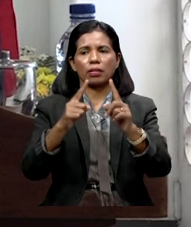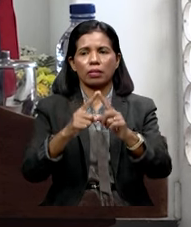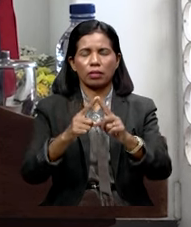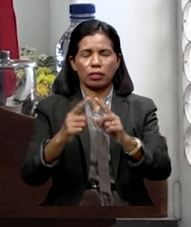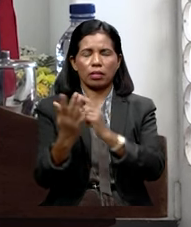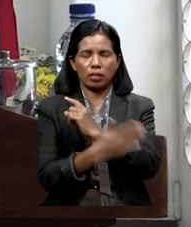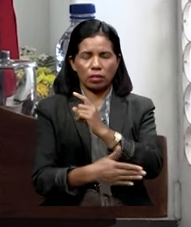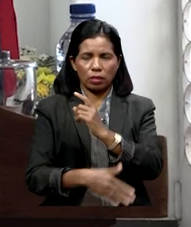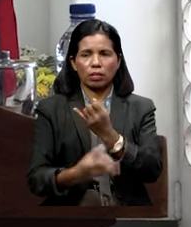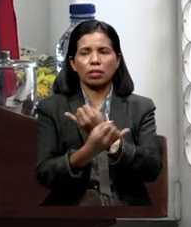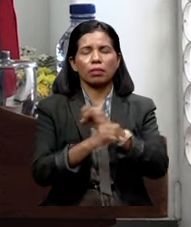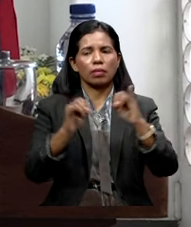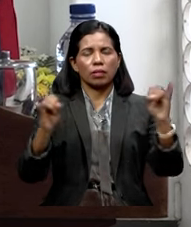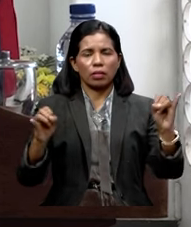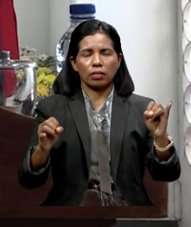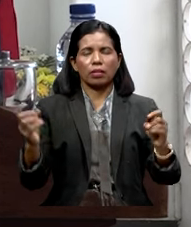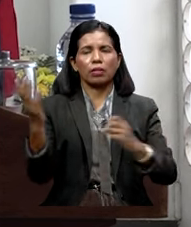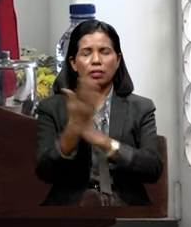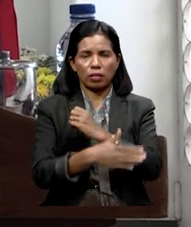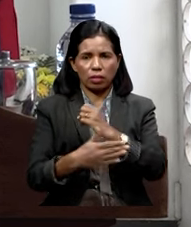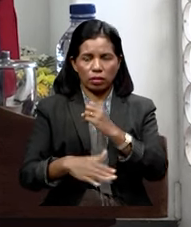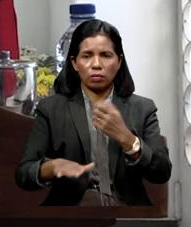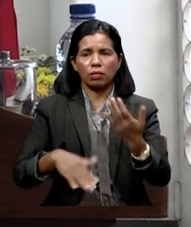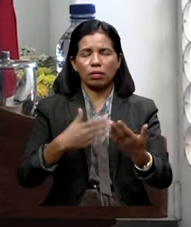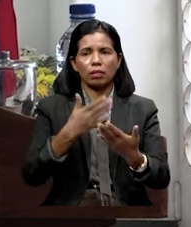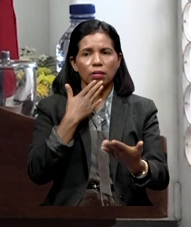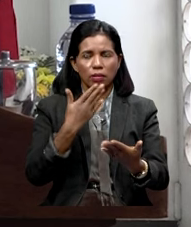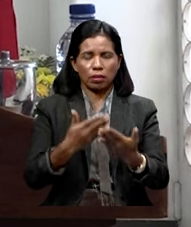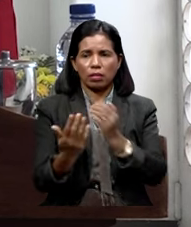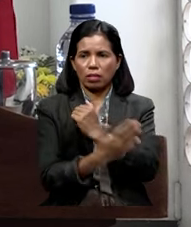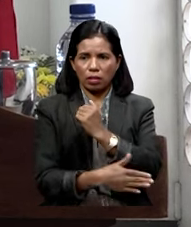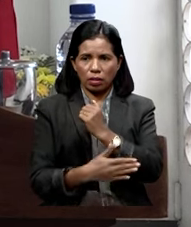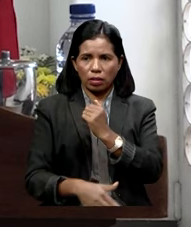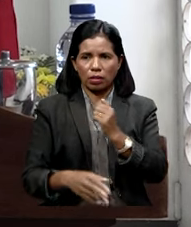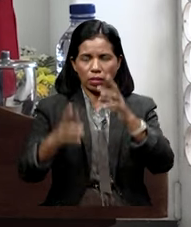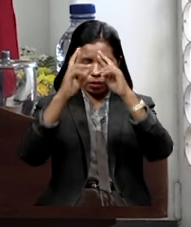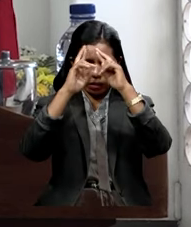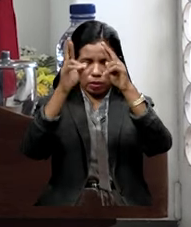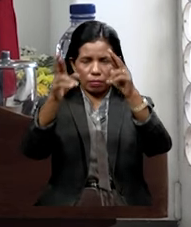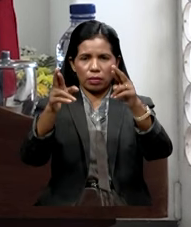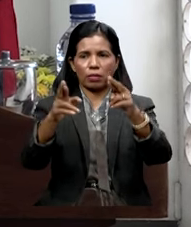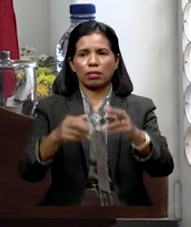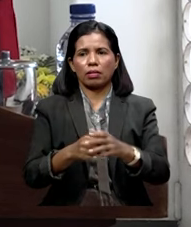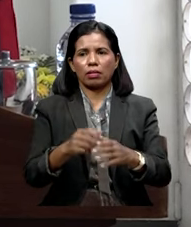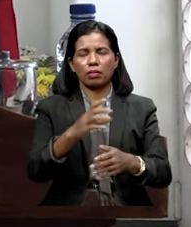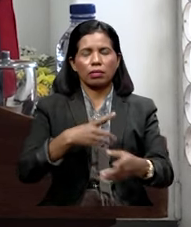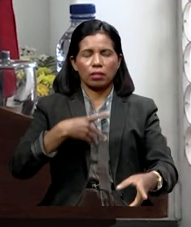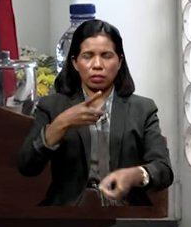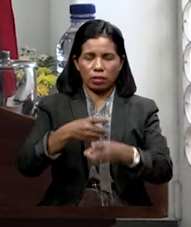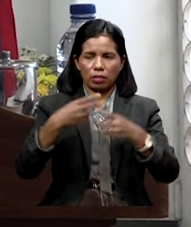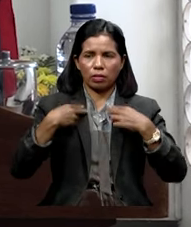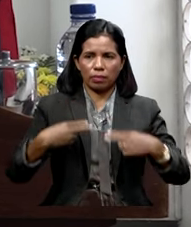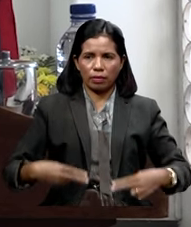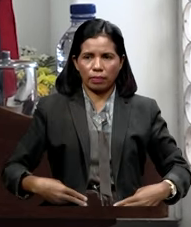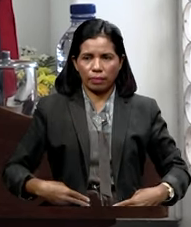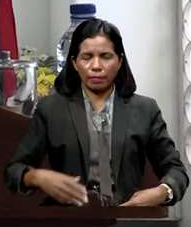independente, num país democrático, num país respeitador dos direitos humanos